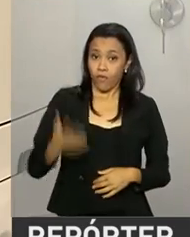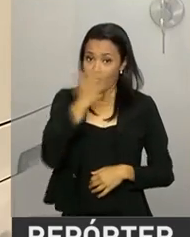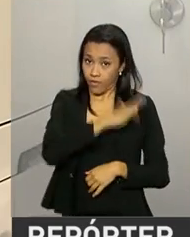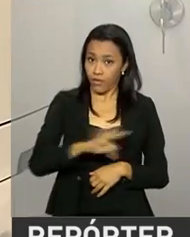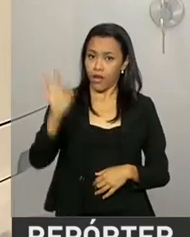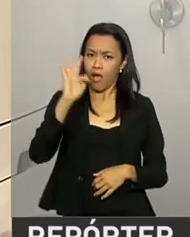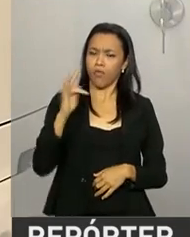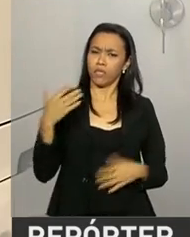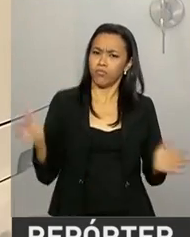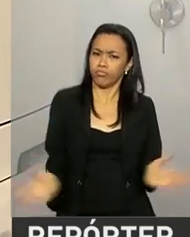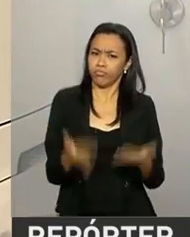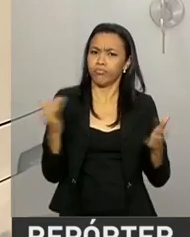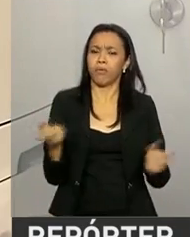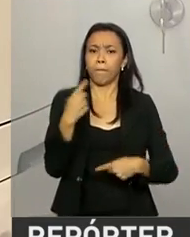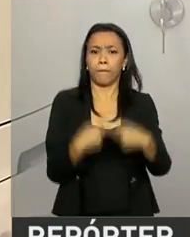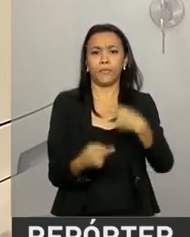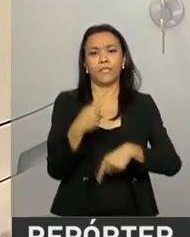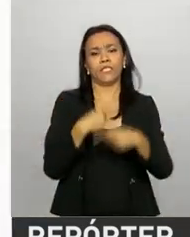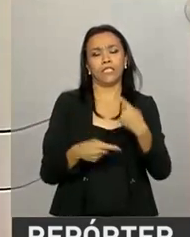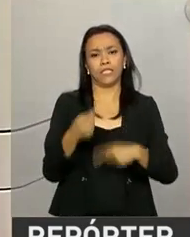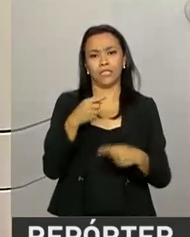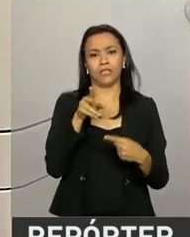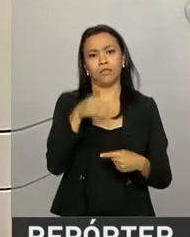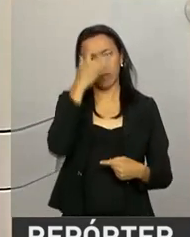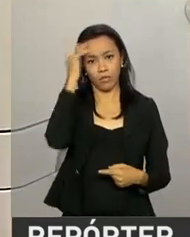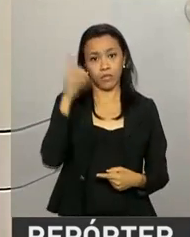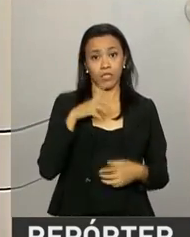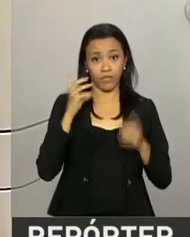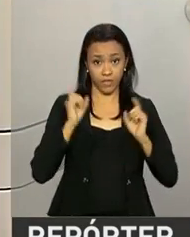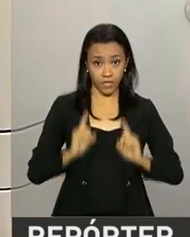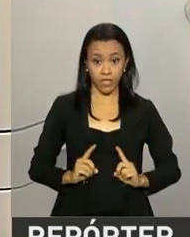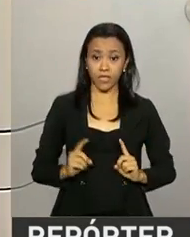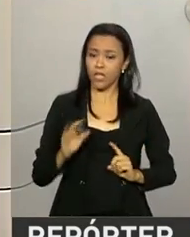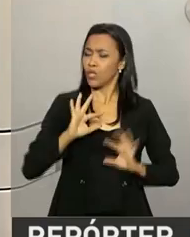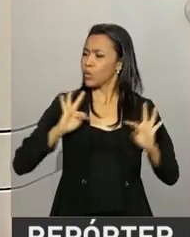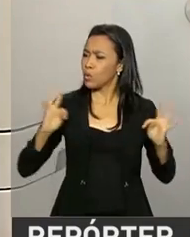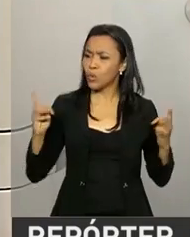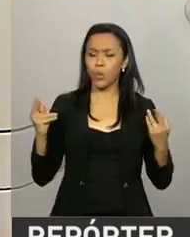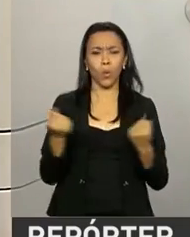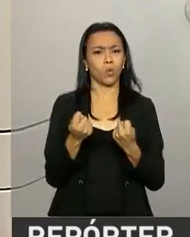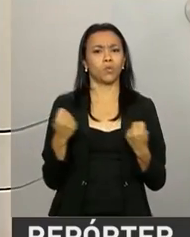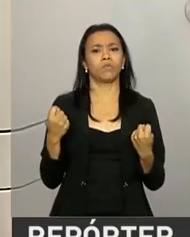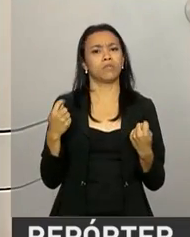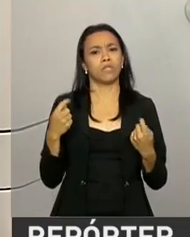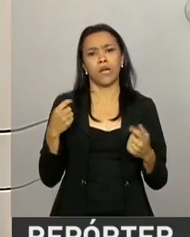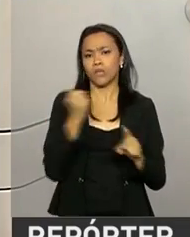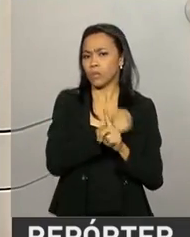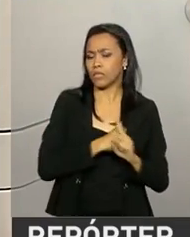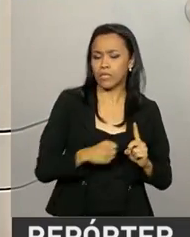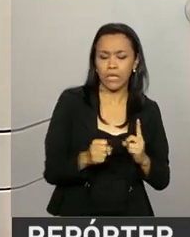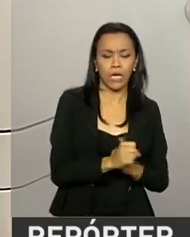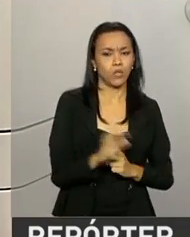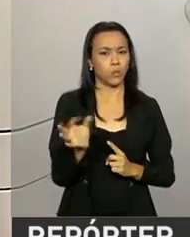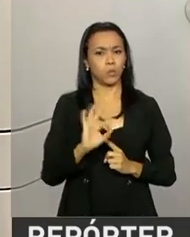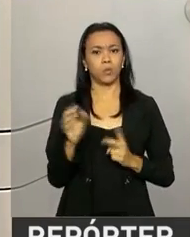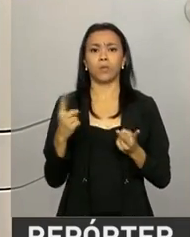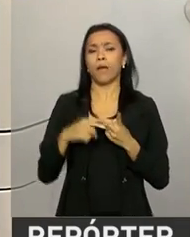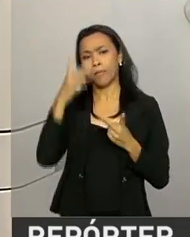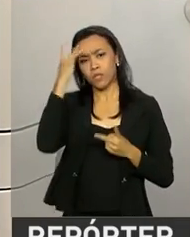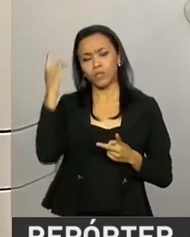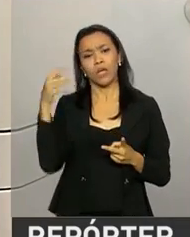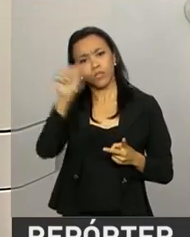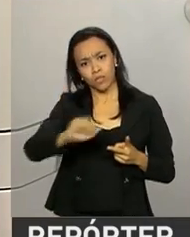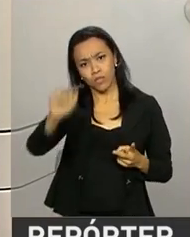políticas públicas para dar visibilidade para a pessoa com deficiência. Sem o envolvimento de todo mundo, sem o envolvimento da sociedade, das entidades de e para a pessoa